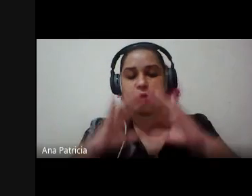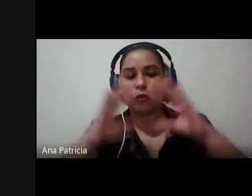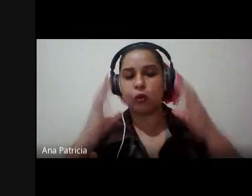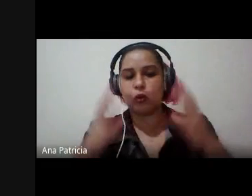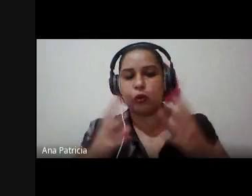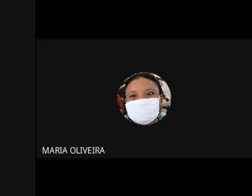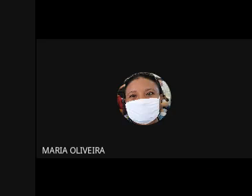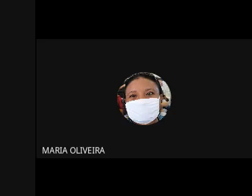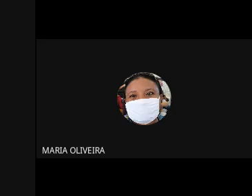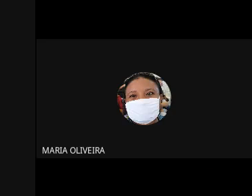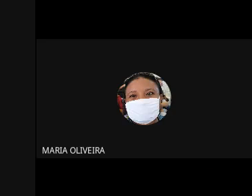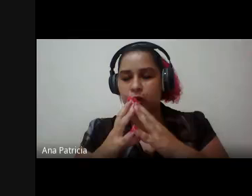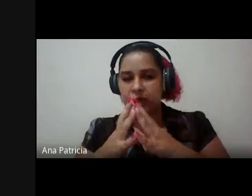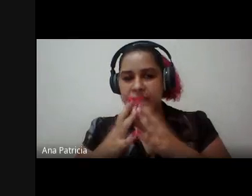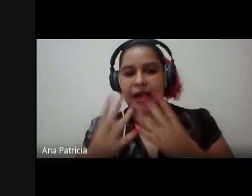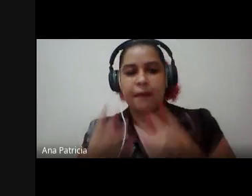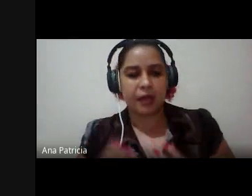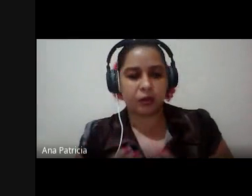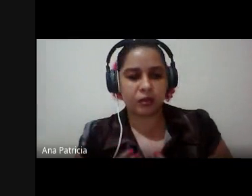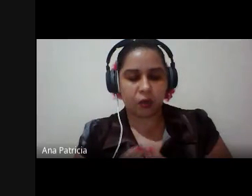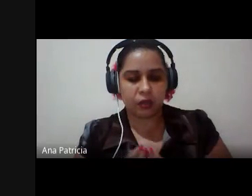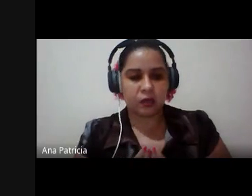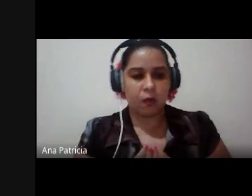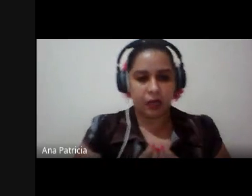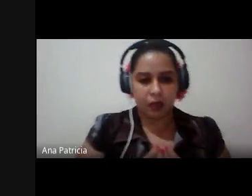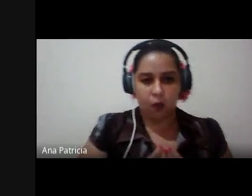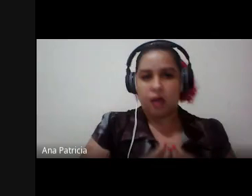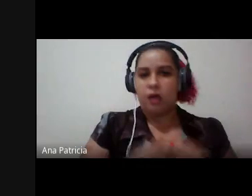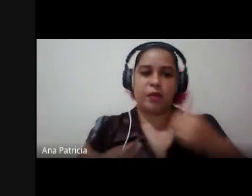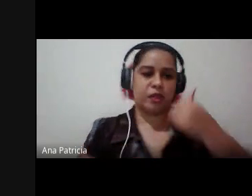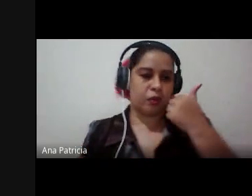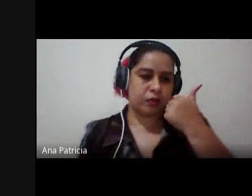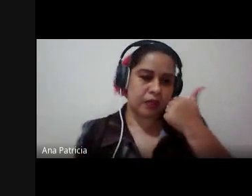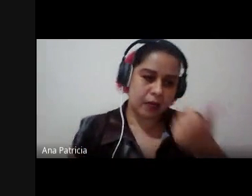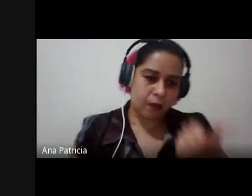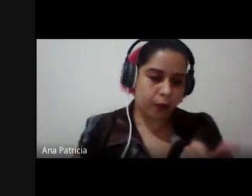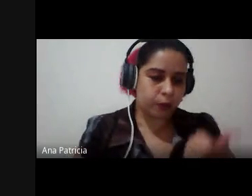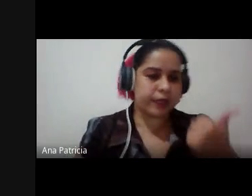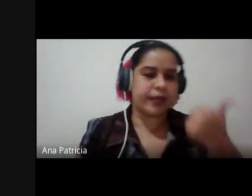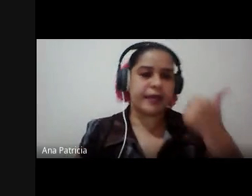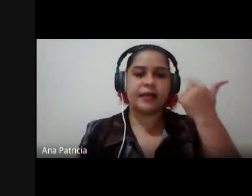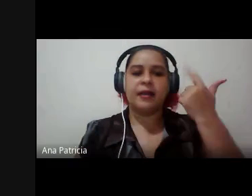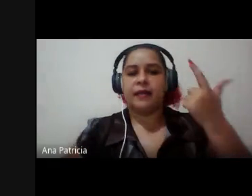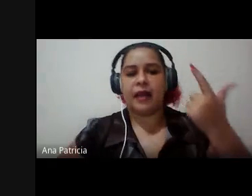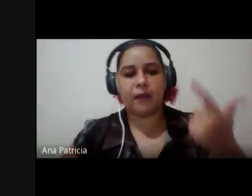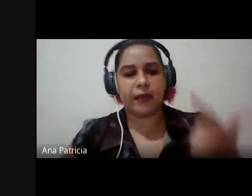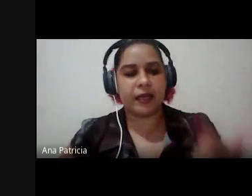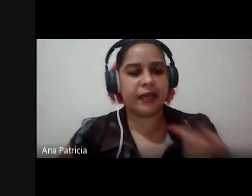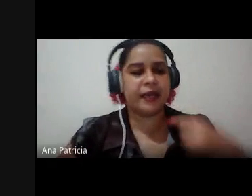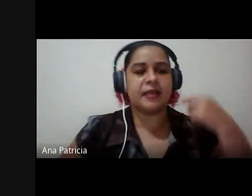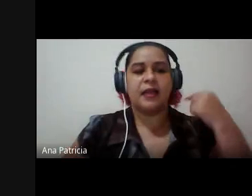tem todos esses elementos que condizem com uma língua, como a gente encontra na língua portuguesa, na